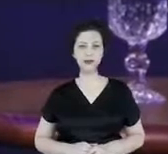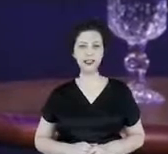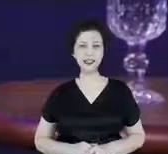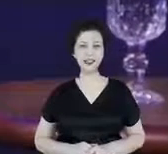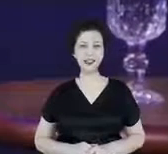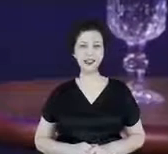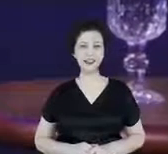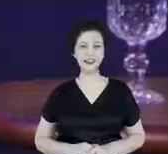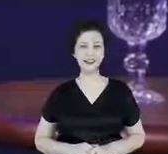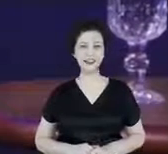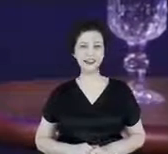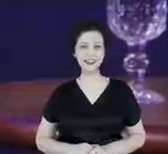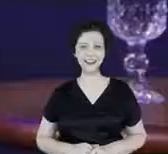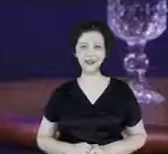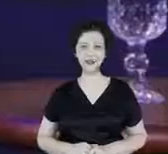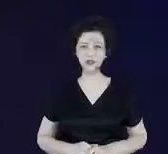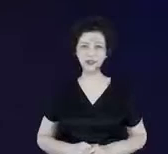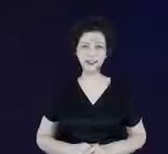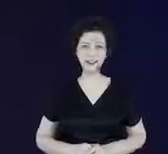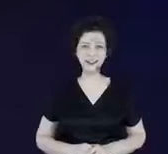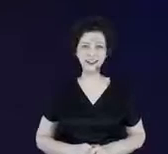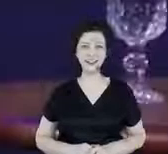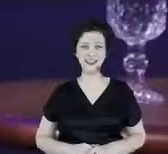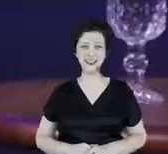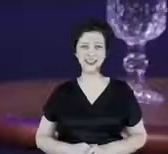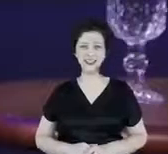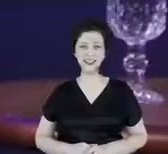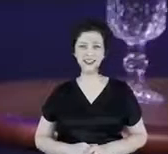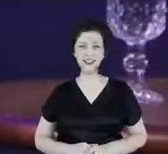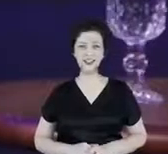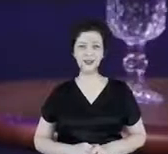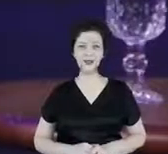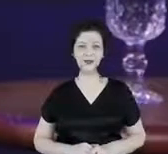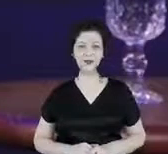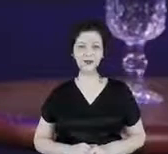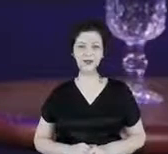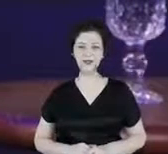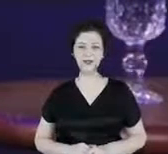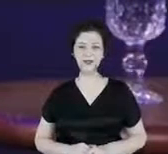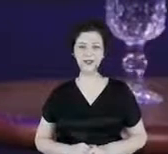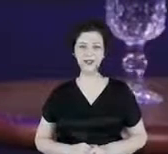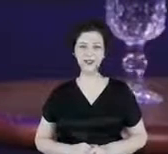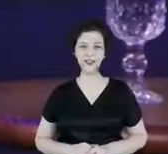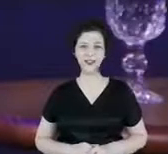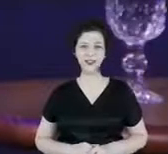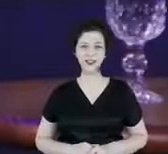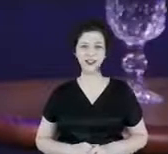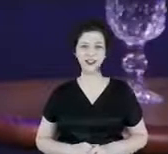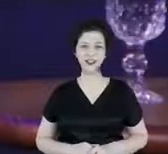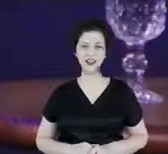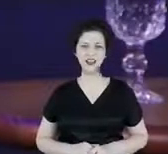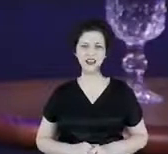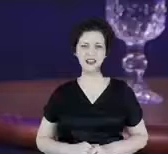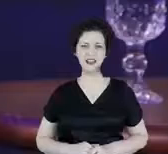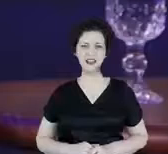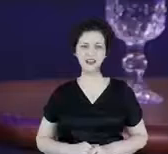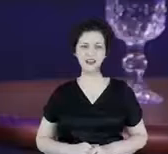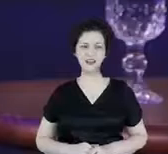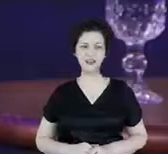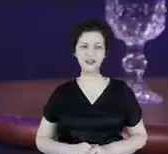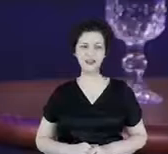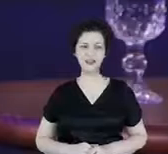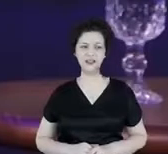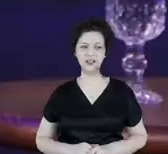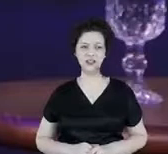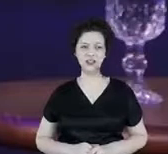boa tarde Denis Boa tarde Ronaldo Boa tarde Boa tarde é uma satisfação enorme conhecê-los conhecermos